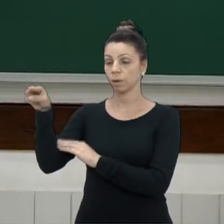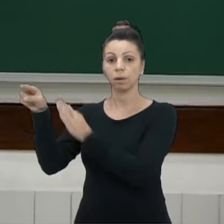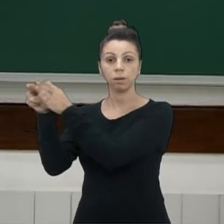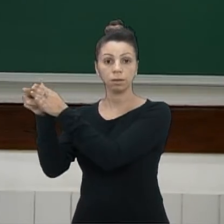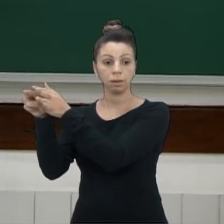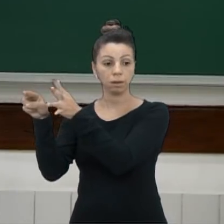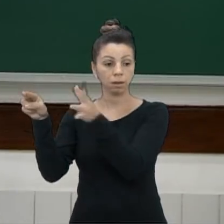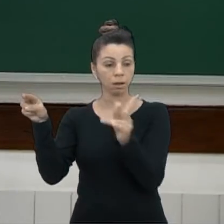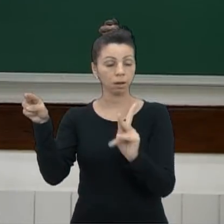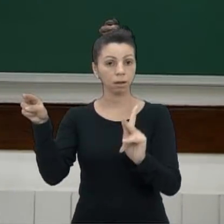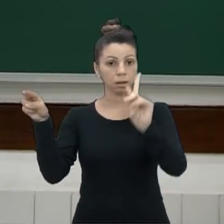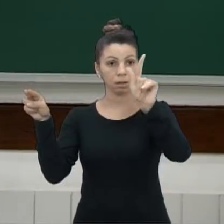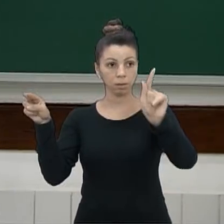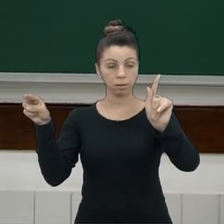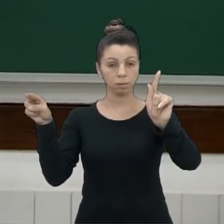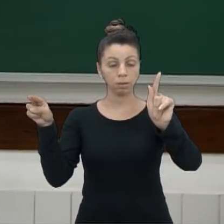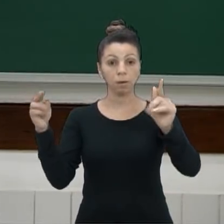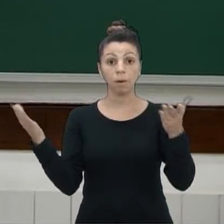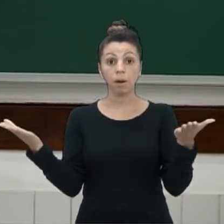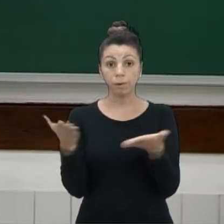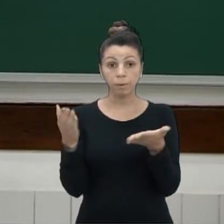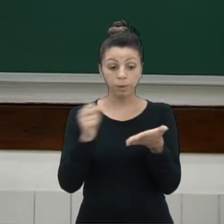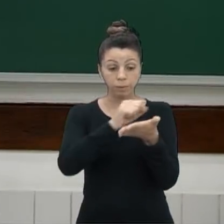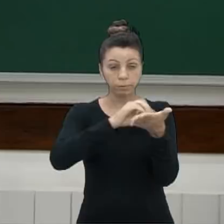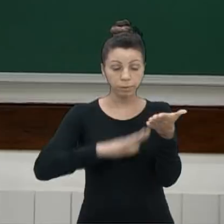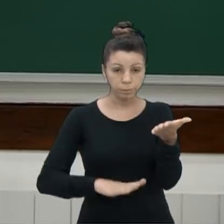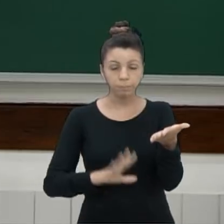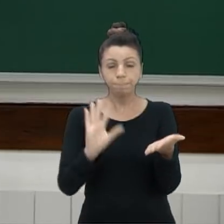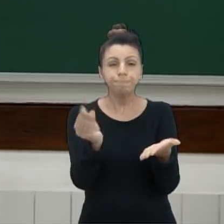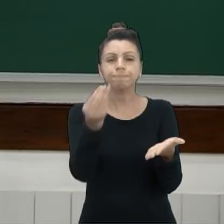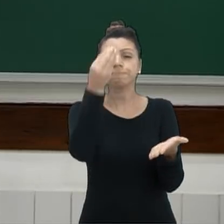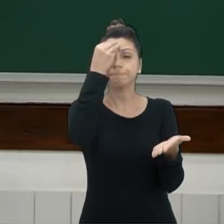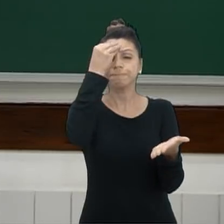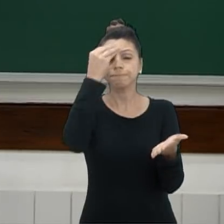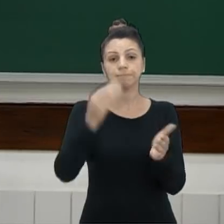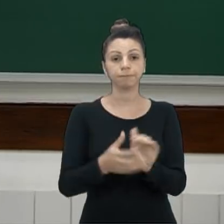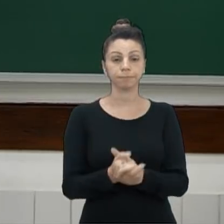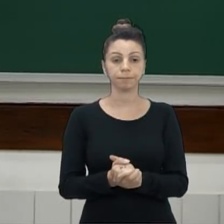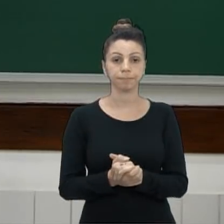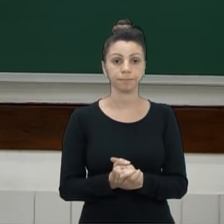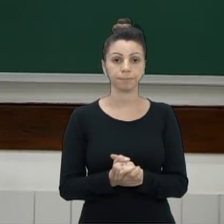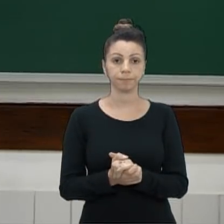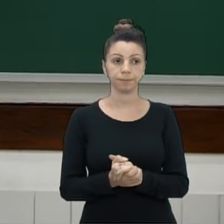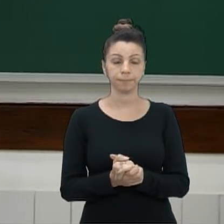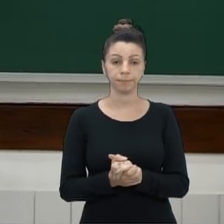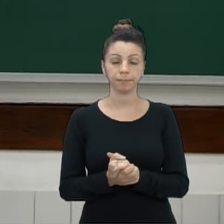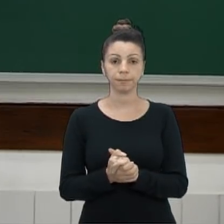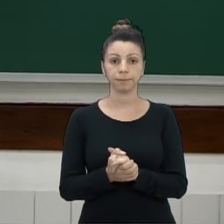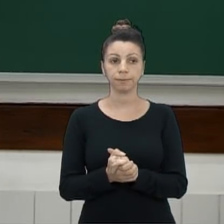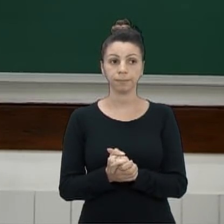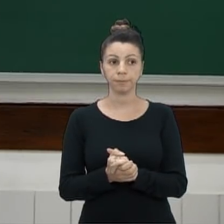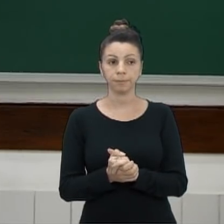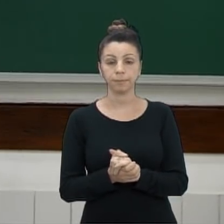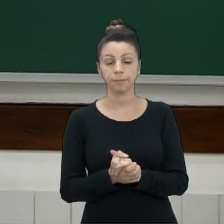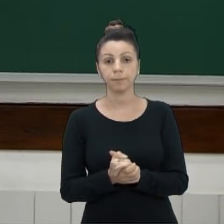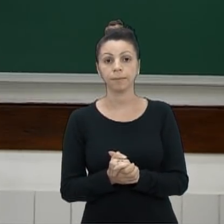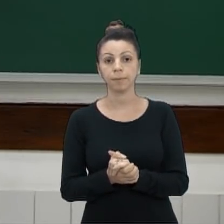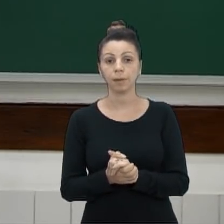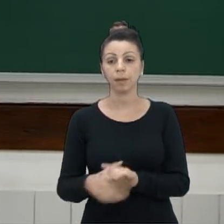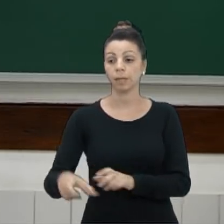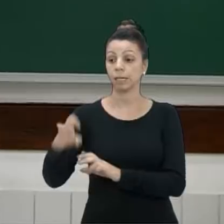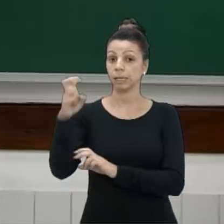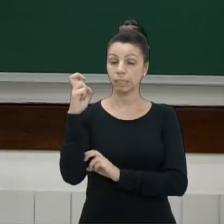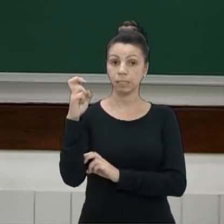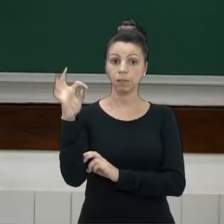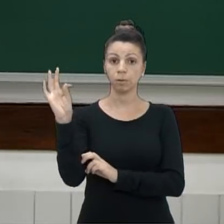um exercício para fixar isso bem na cabeça dos senhores. Então, eu quero que vocês peguem agora e transformem 5 toneladas